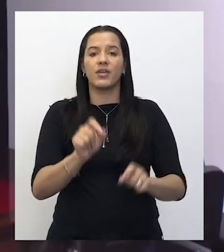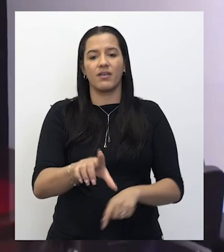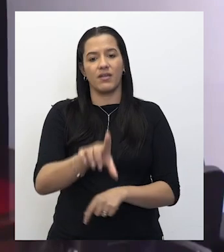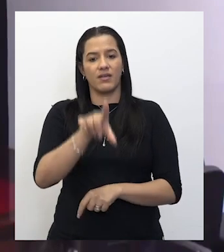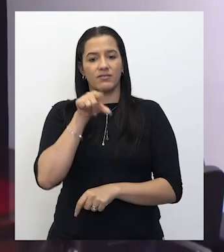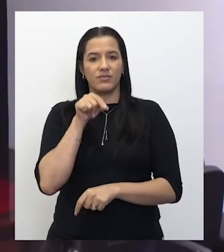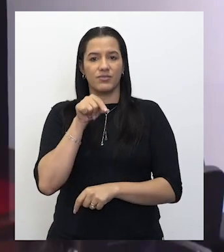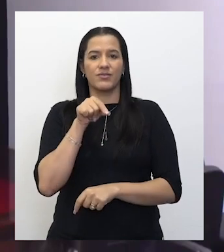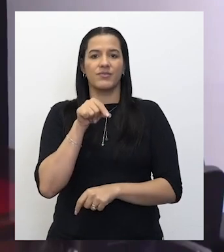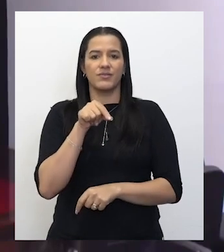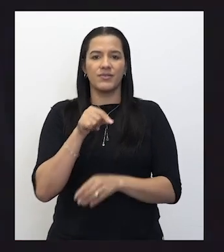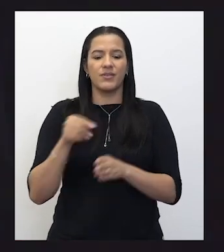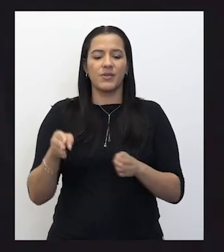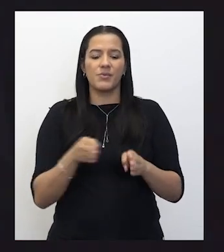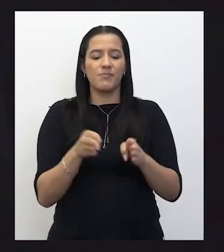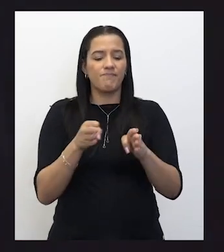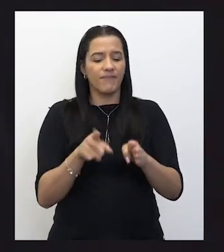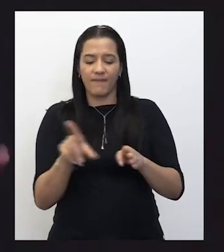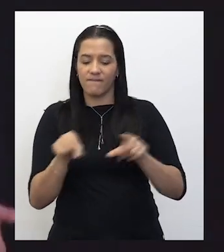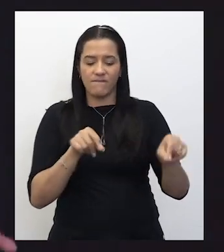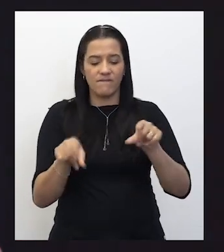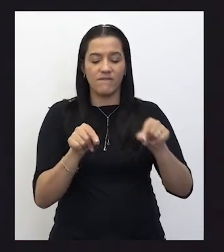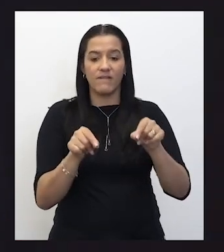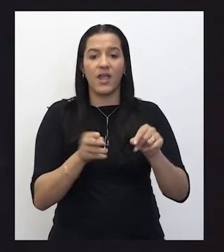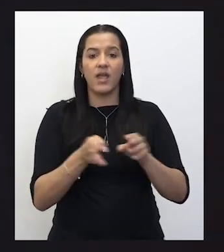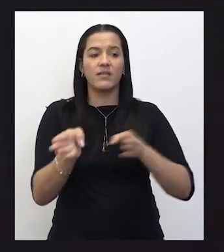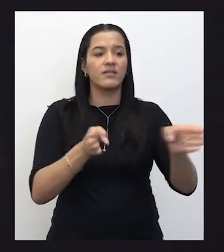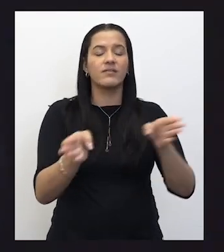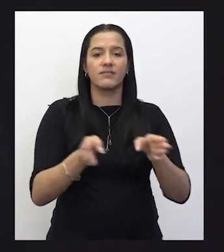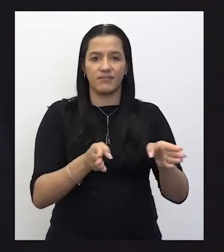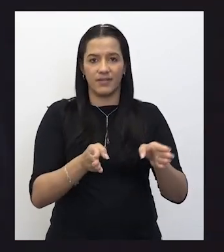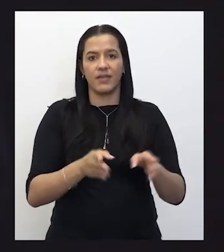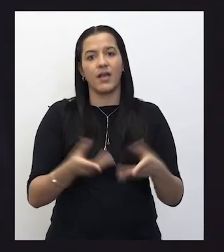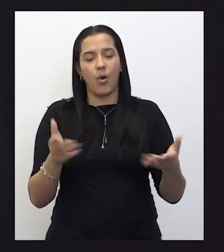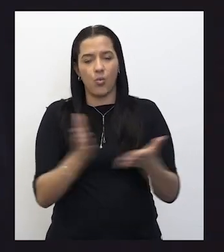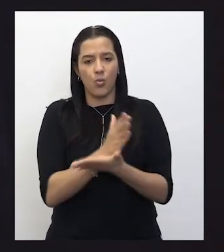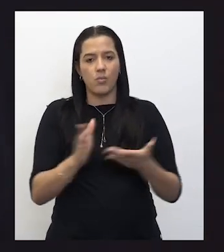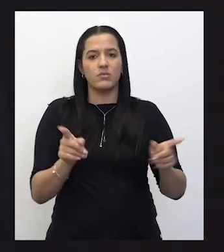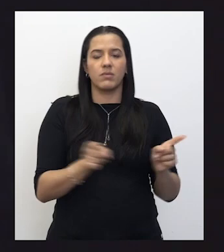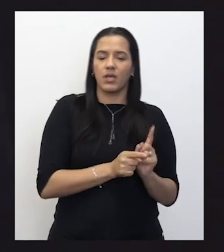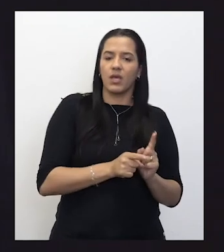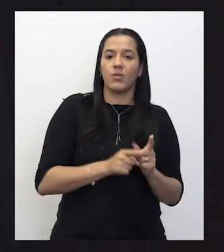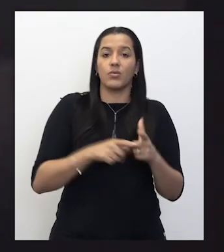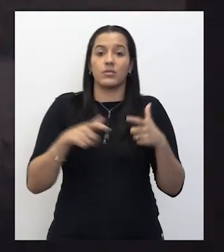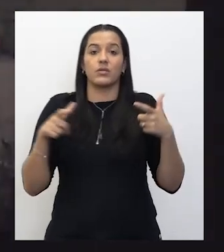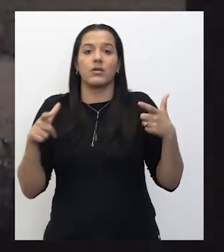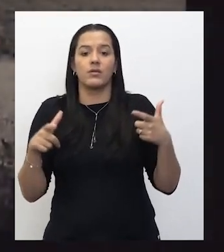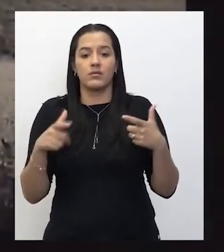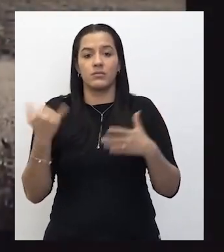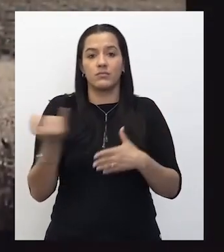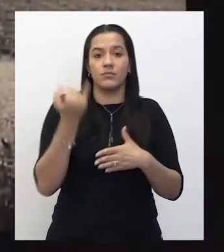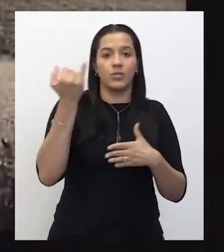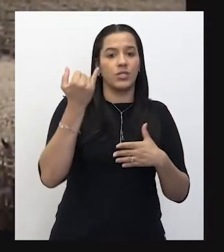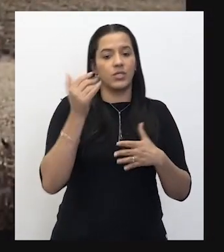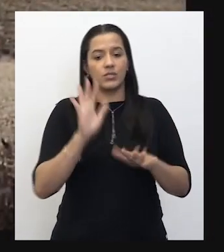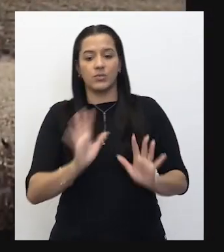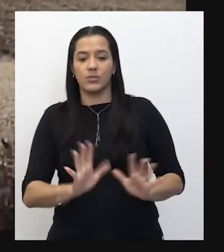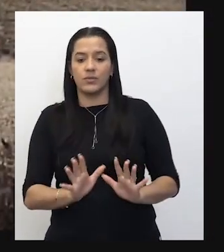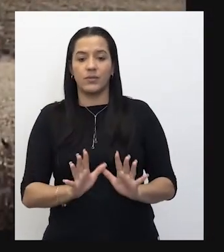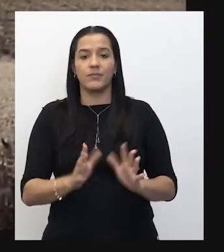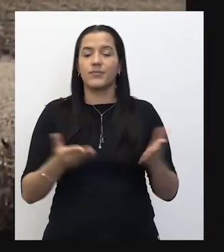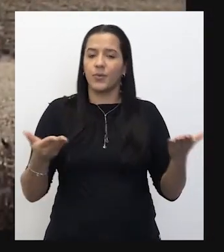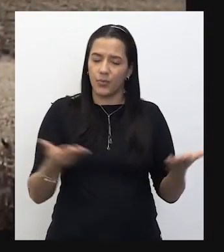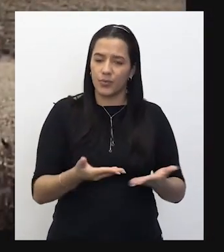foram fazendo ao longo de suas vidas. Pequenas escolhas e grandes escolhas. Né? E é sobre isso que eu quero falar com vocês